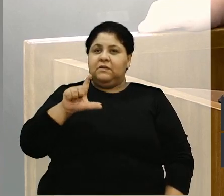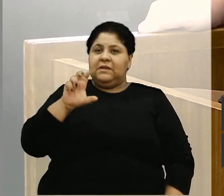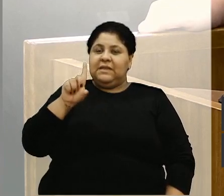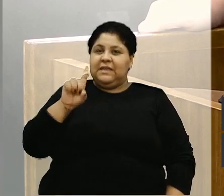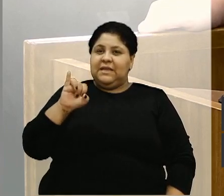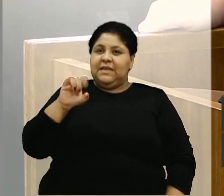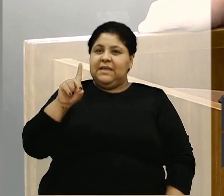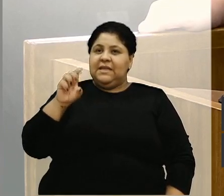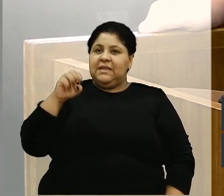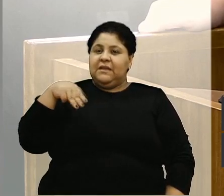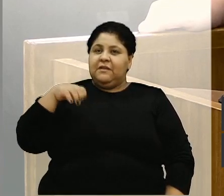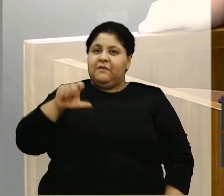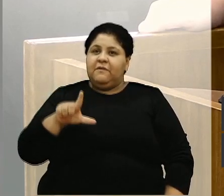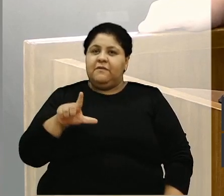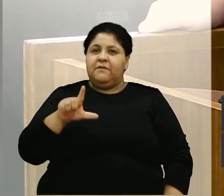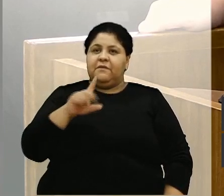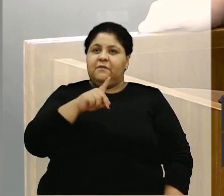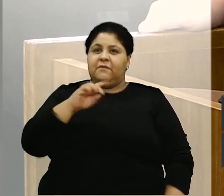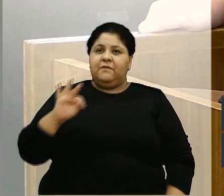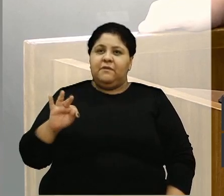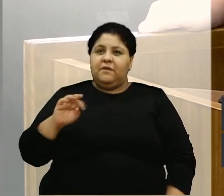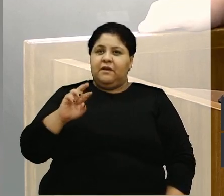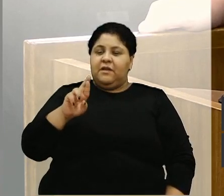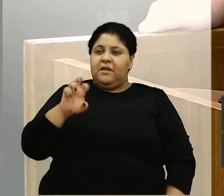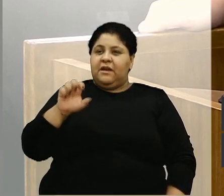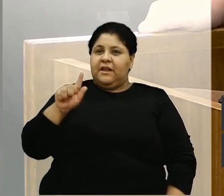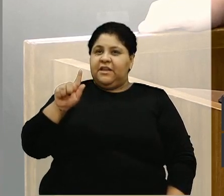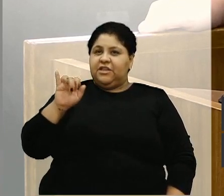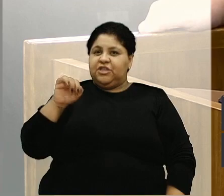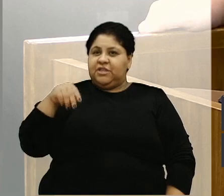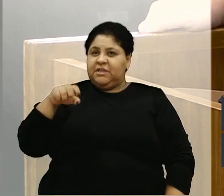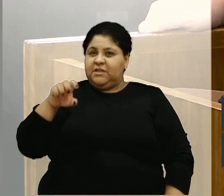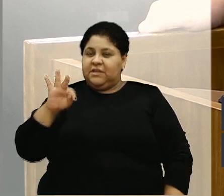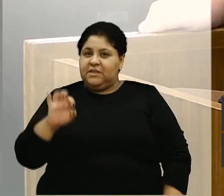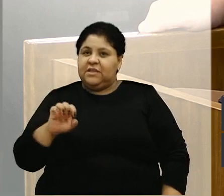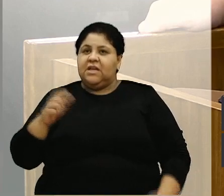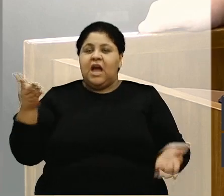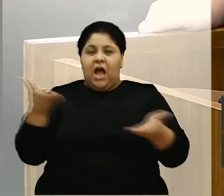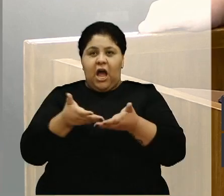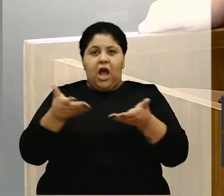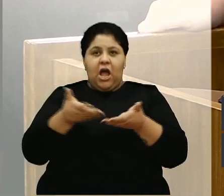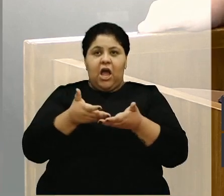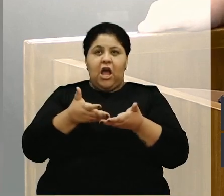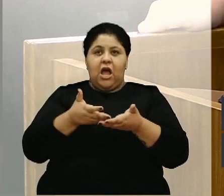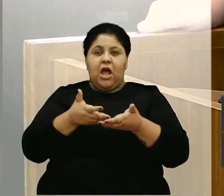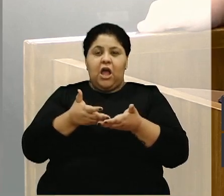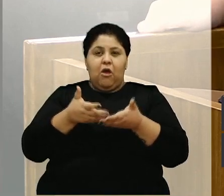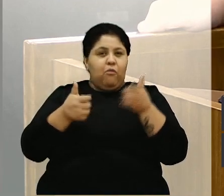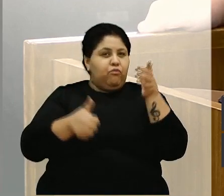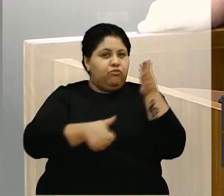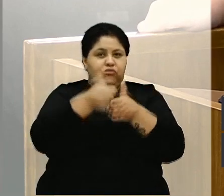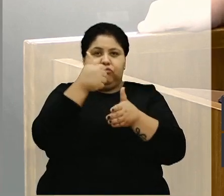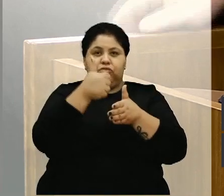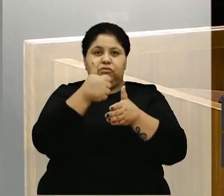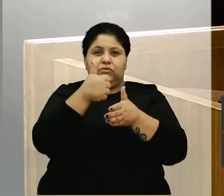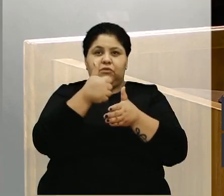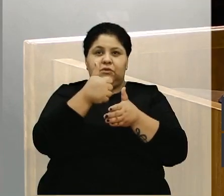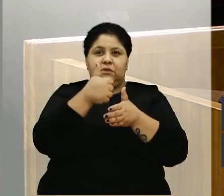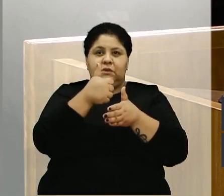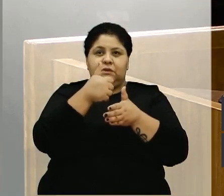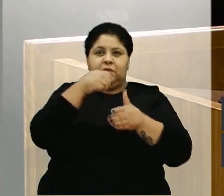PT, Reginete Bispo, do PT. Agora vamos para a cereja do bolo. Maria do